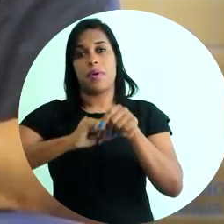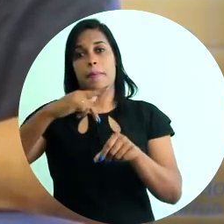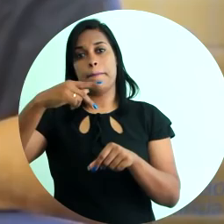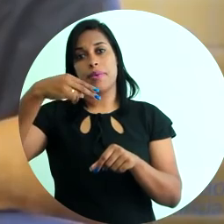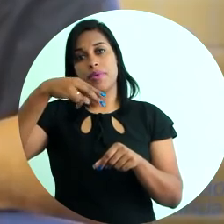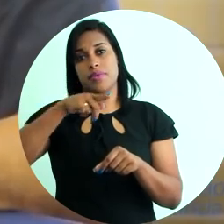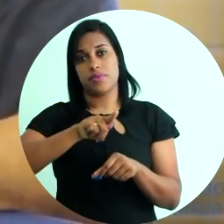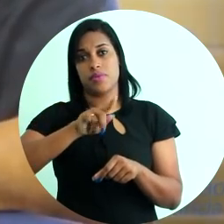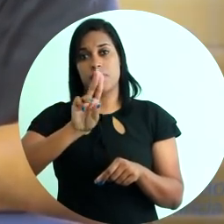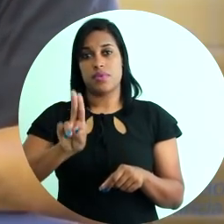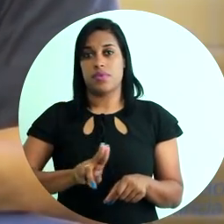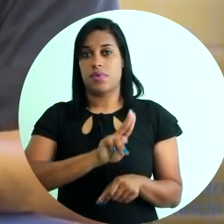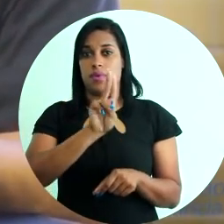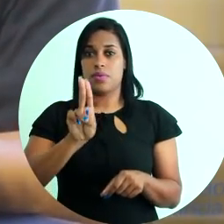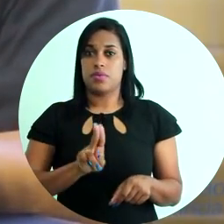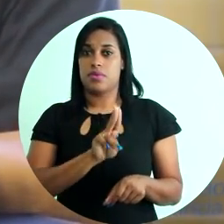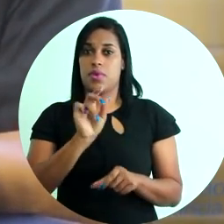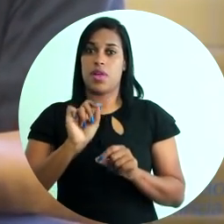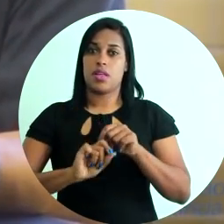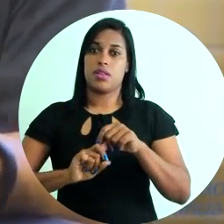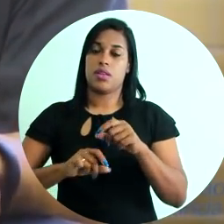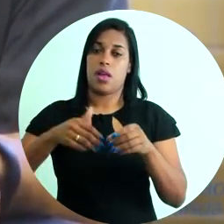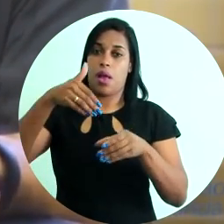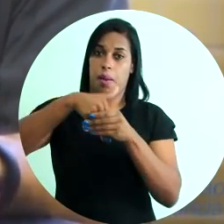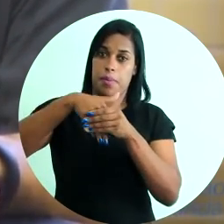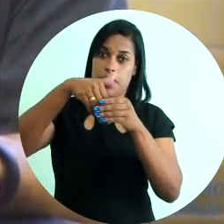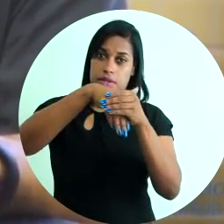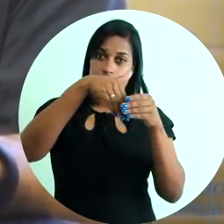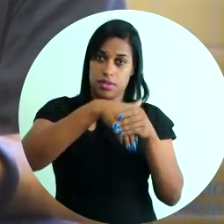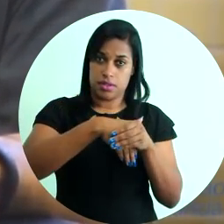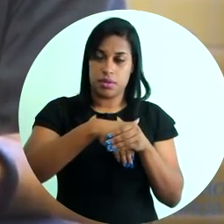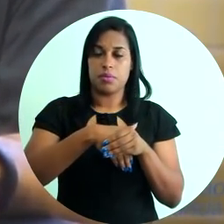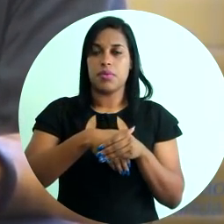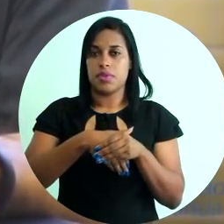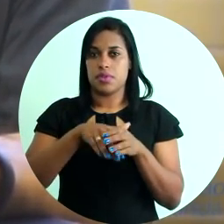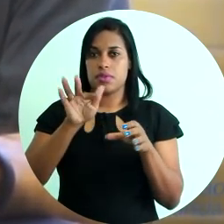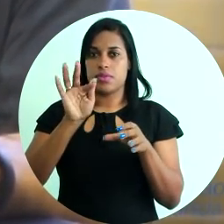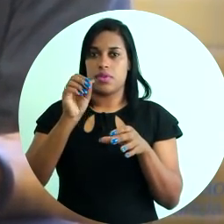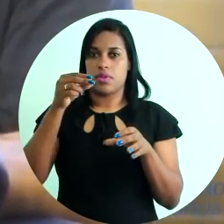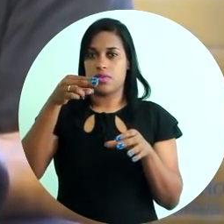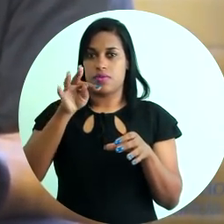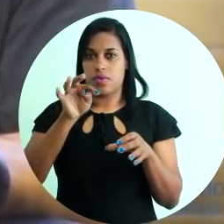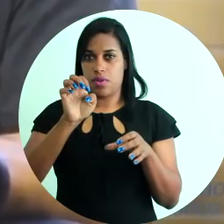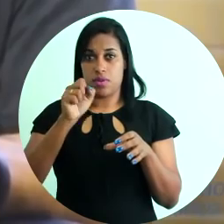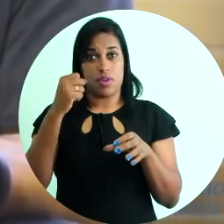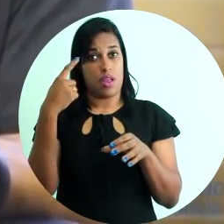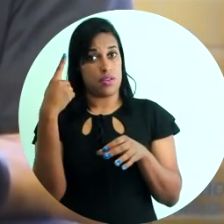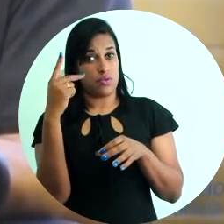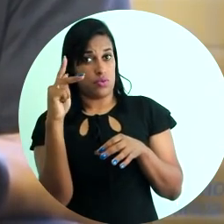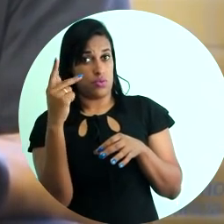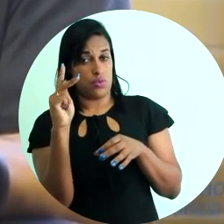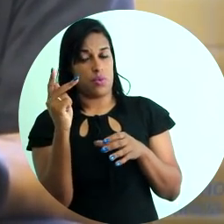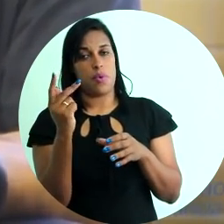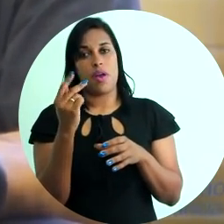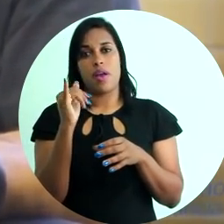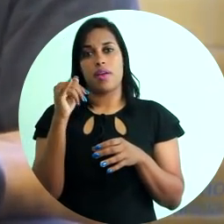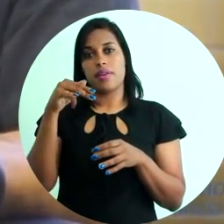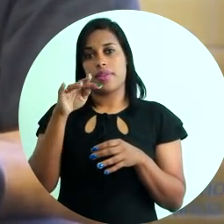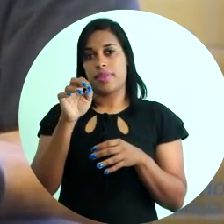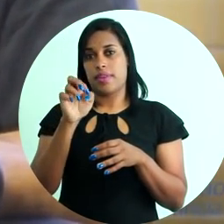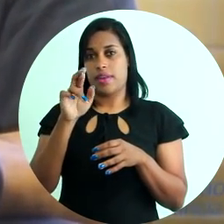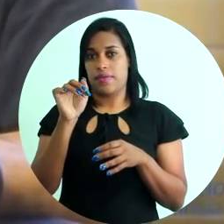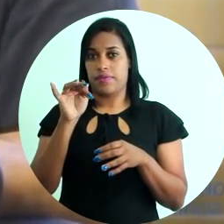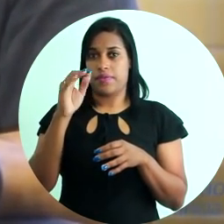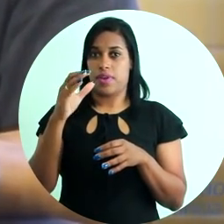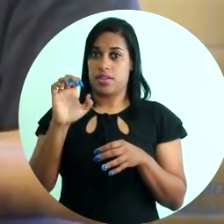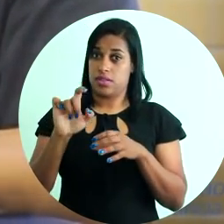PNG, eles são muito usados para fins de armazenamento das fontes. Ou seja, a sua interface, aquela interface que você vai